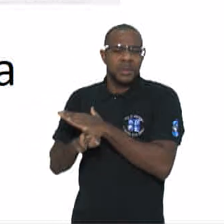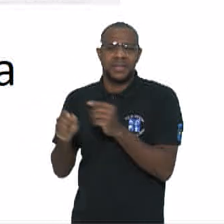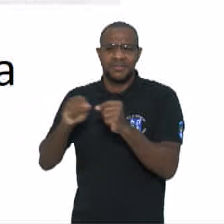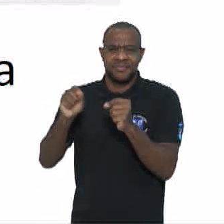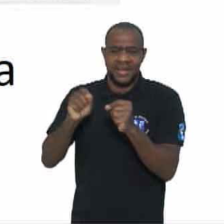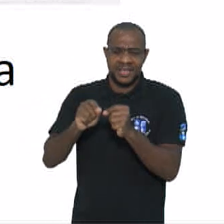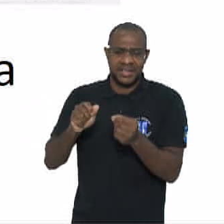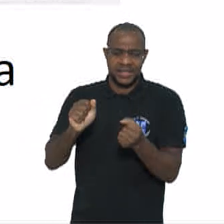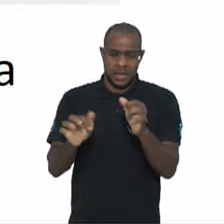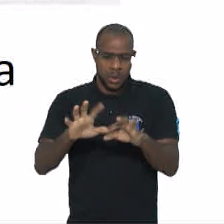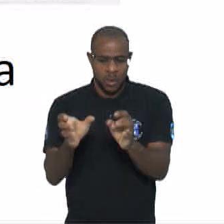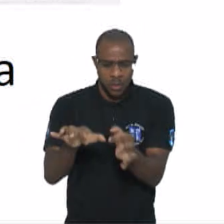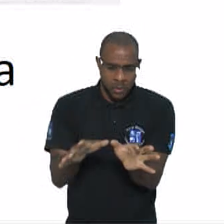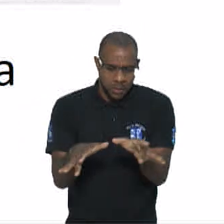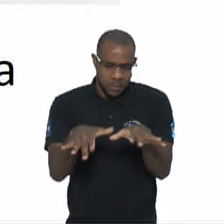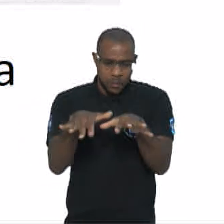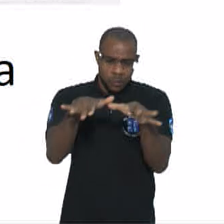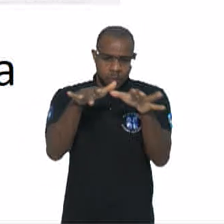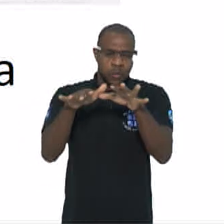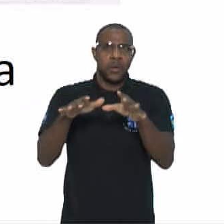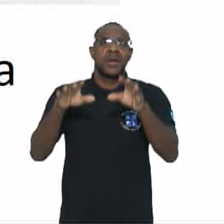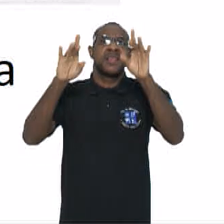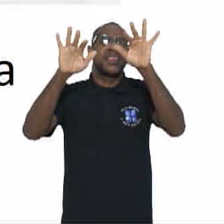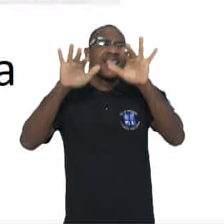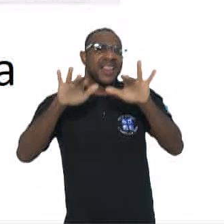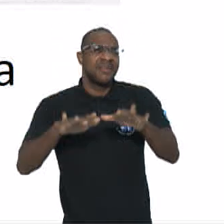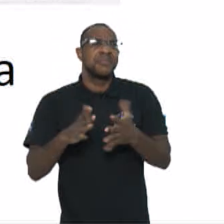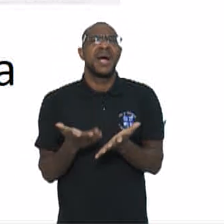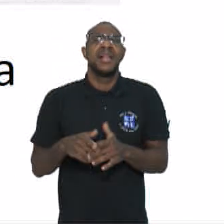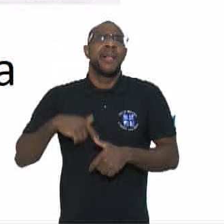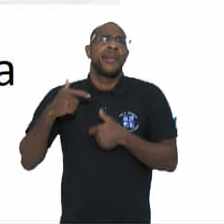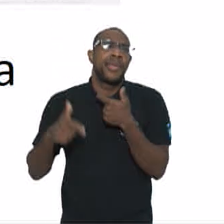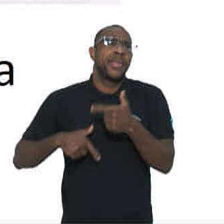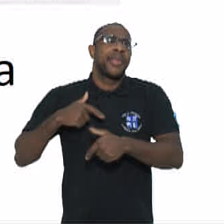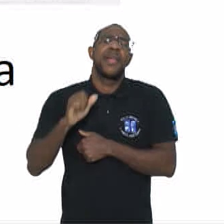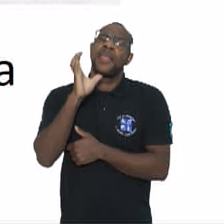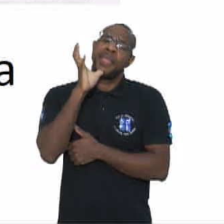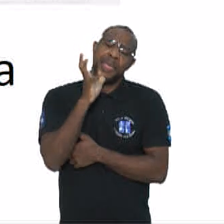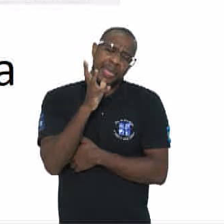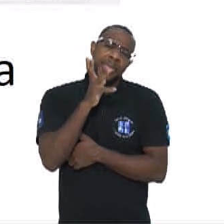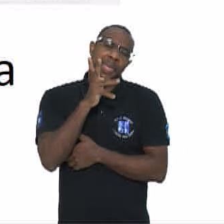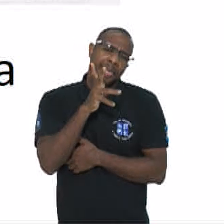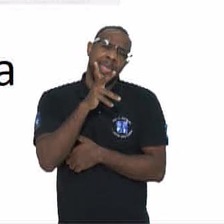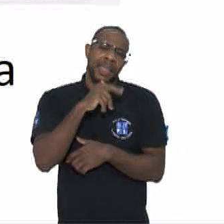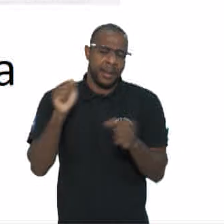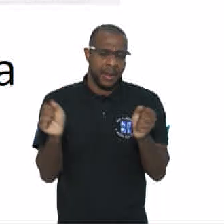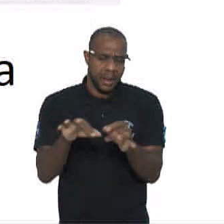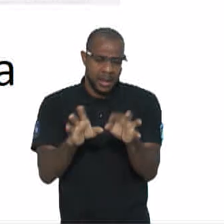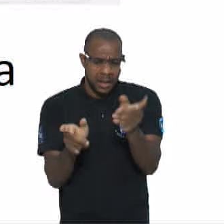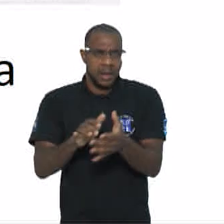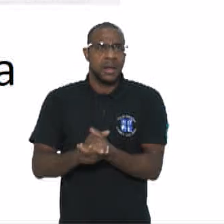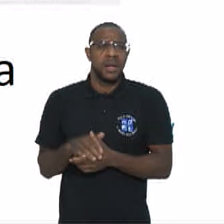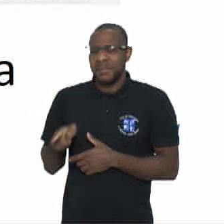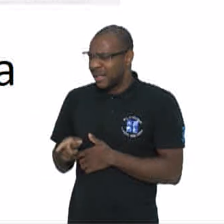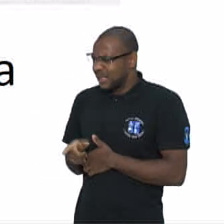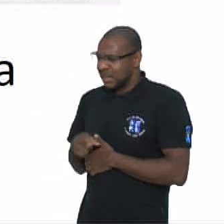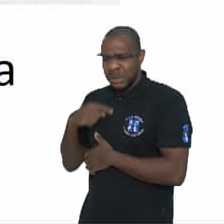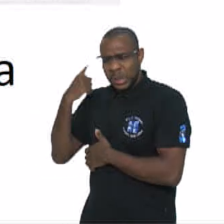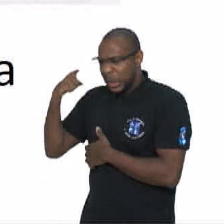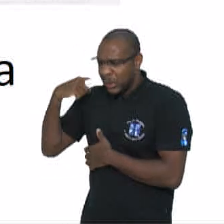neve originais, mas dá muito trabalho, leva muito tempo. Daí pensei, cara, isso é